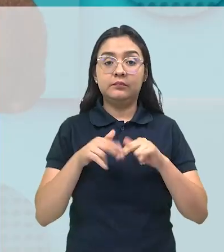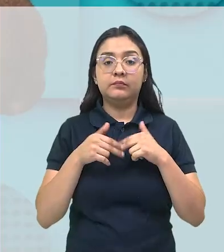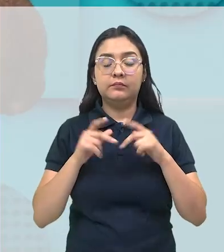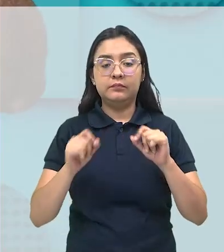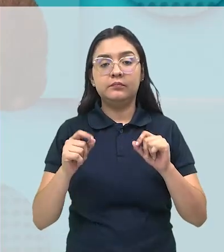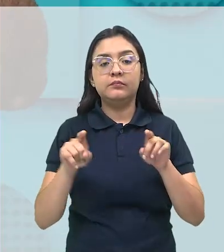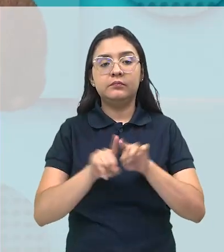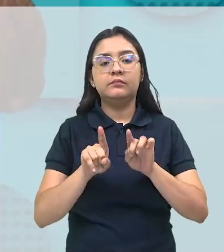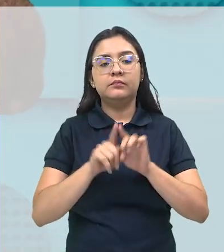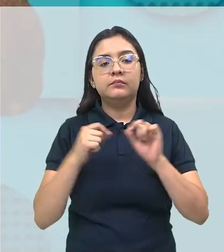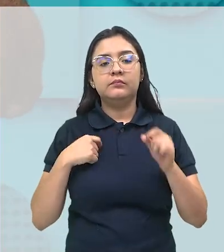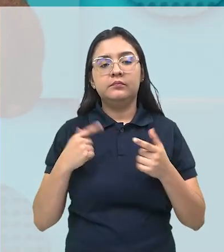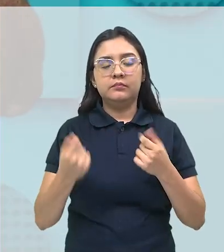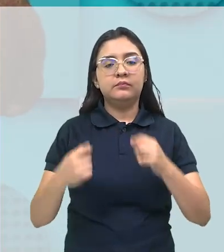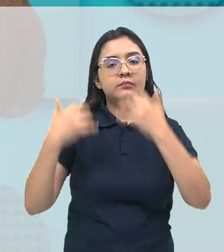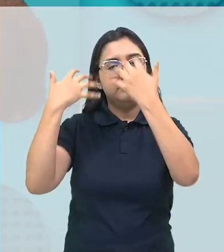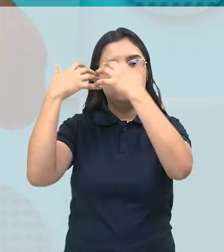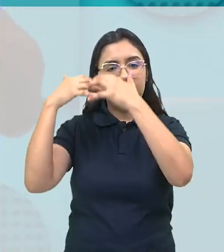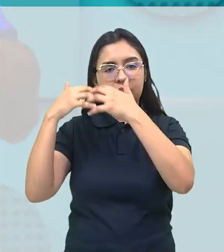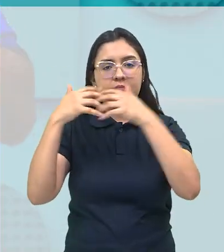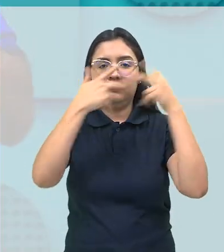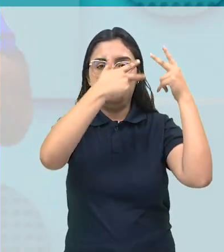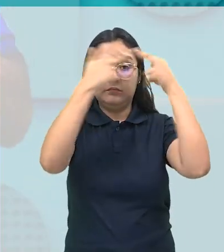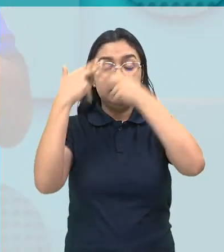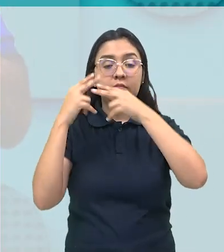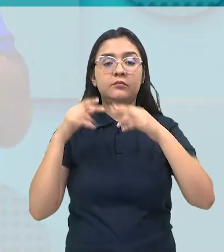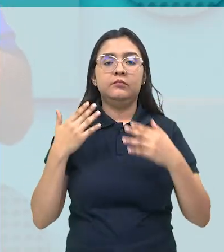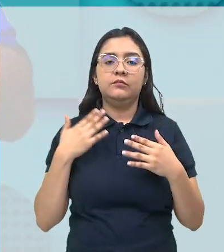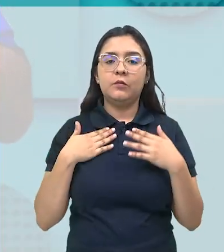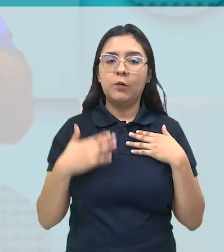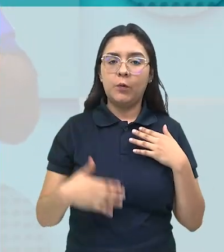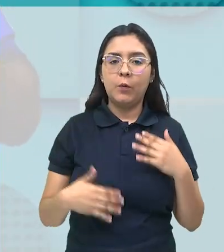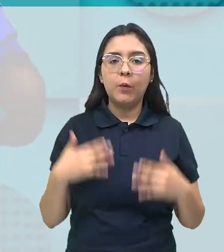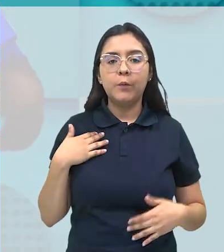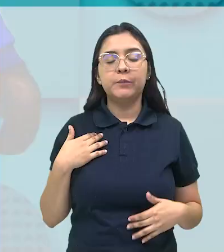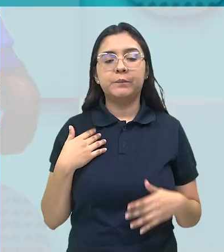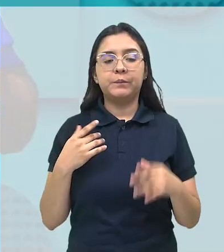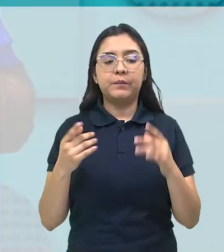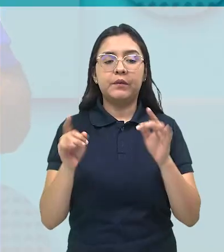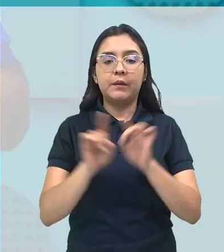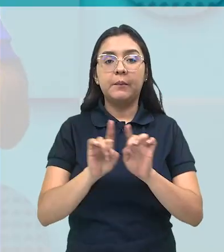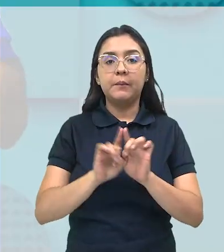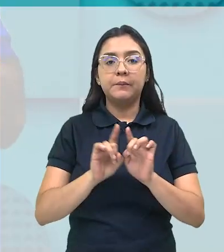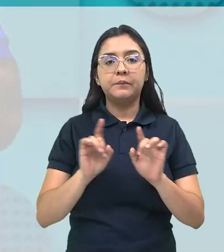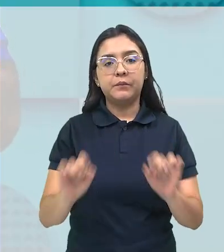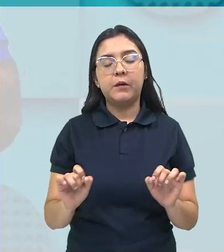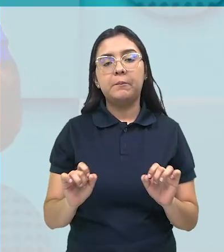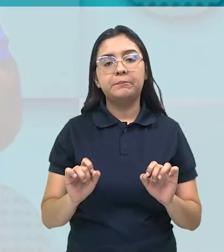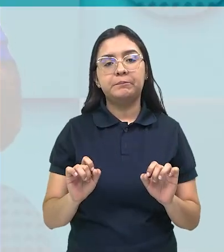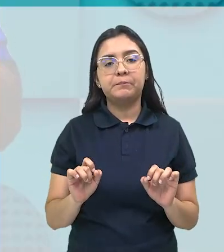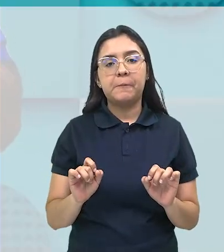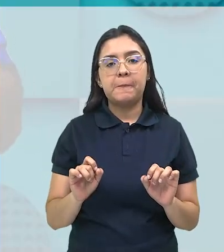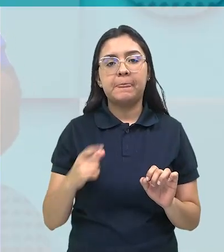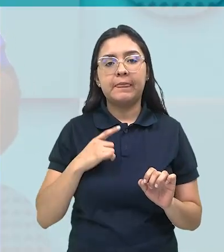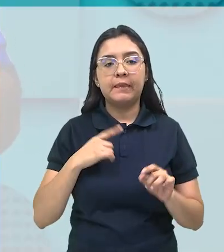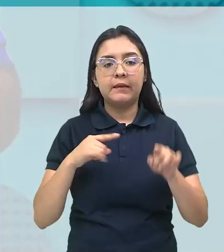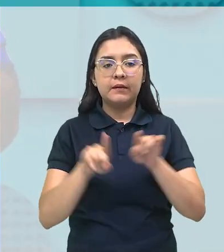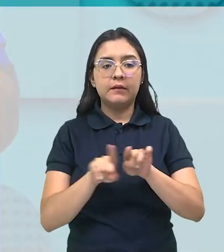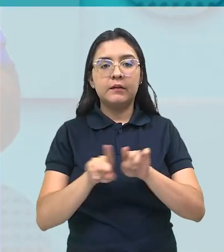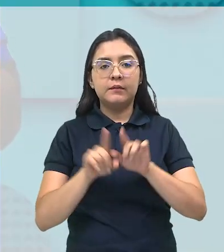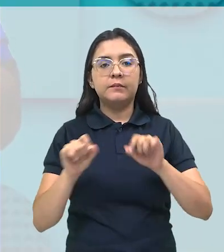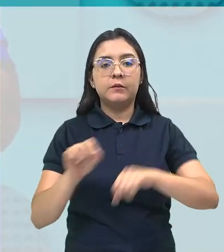desse descontrole elétrico, né, do nosso cérebro, o nosso corpo ele tende a